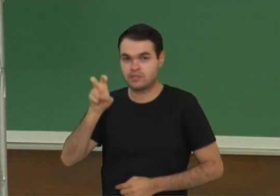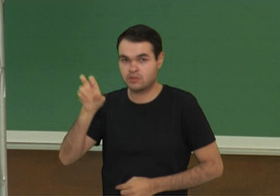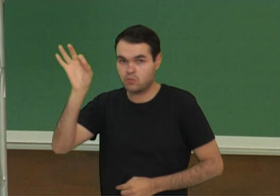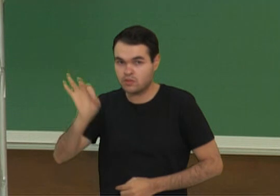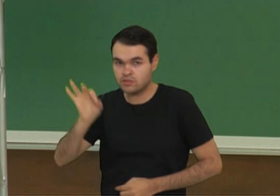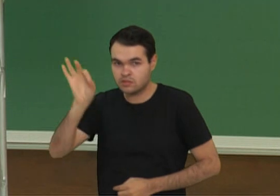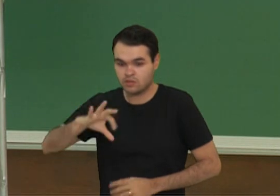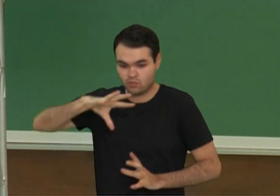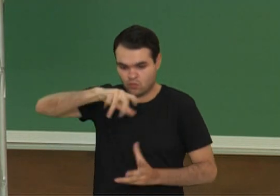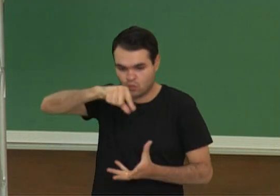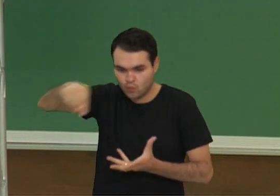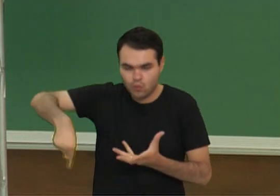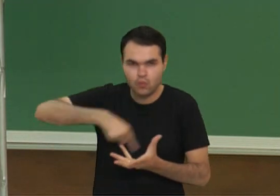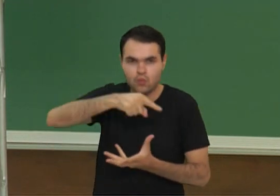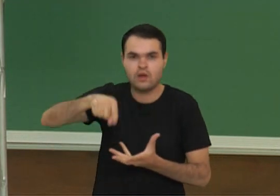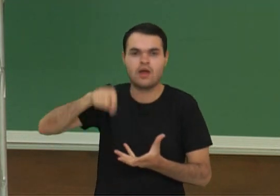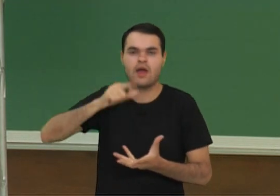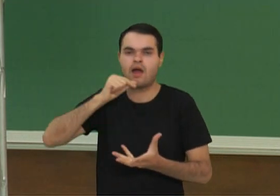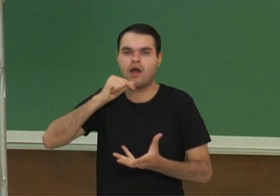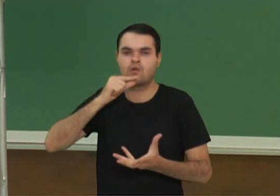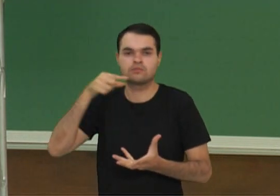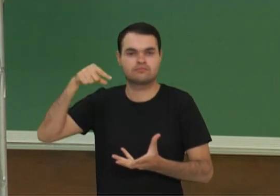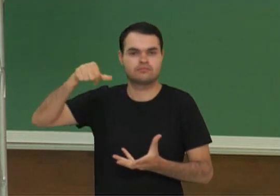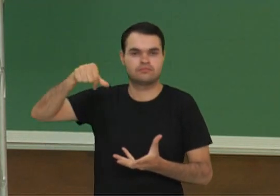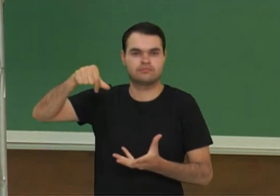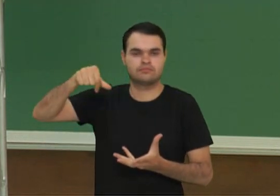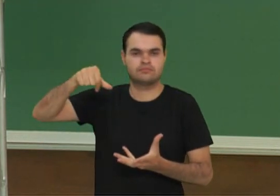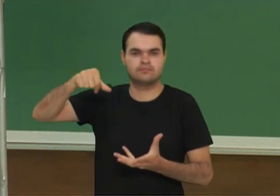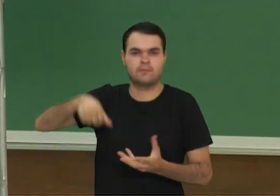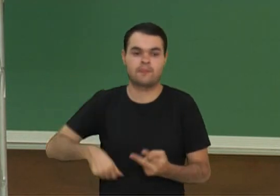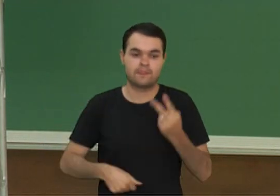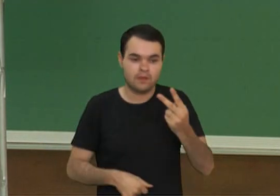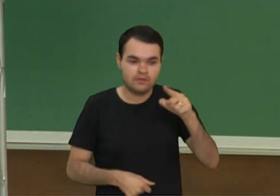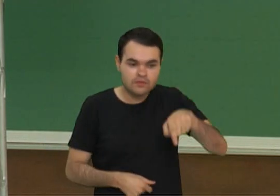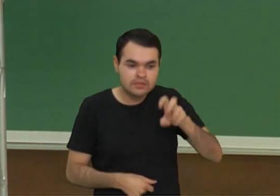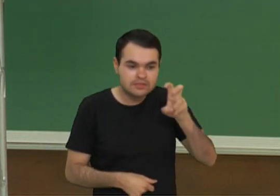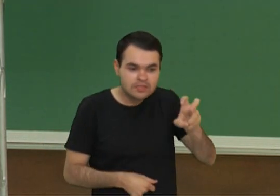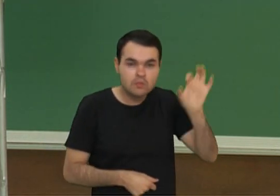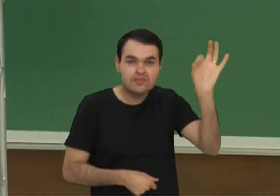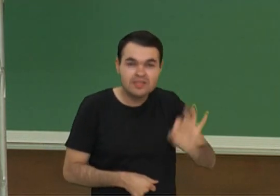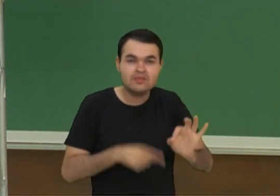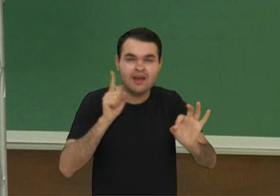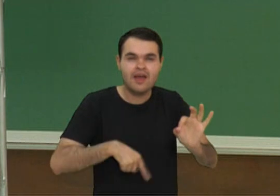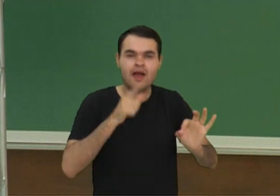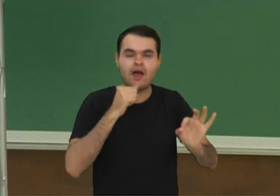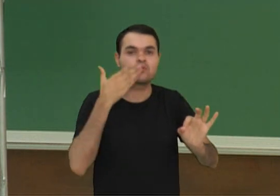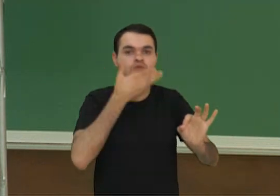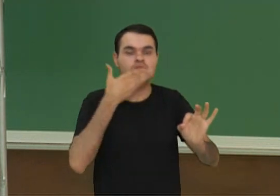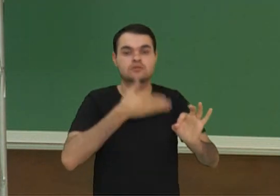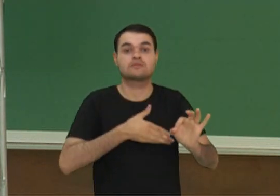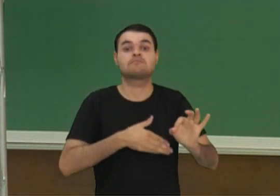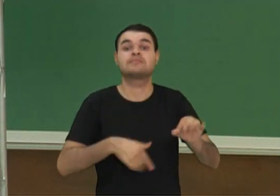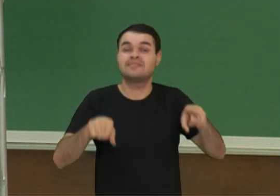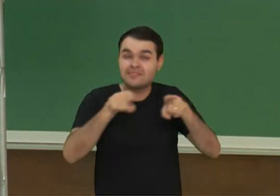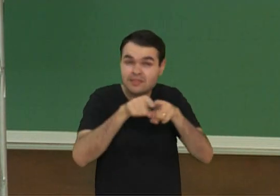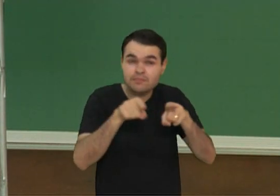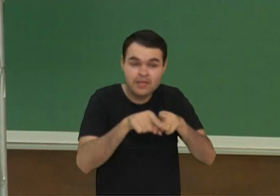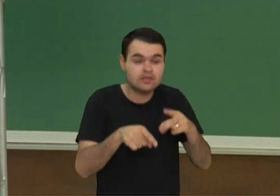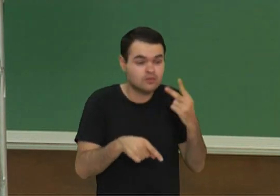97,5% da água do nosso planeta sendo água salgada e apenas 2,5% sendo água doce. E ainda